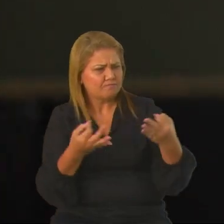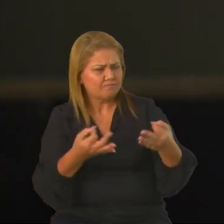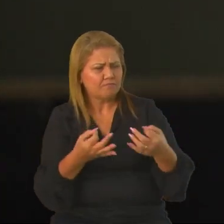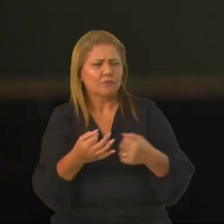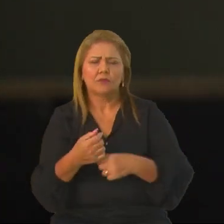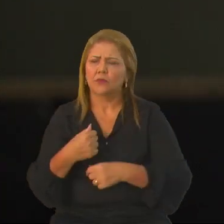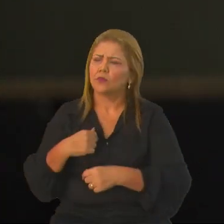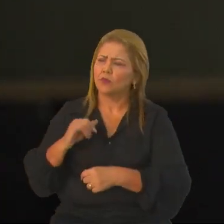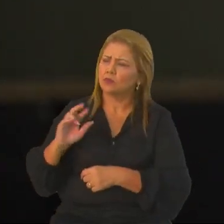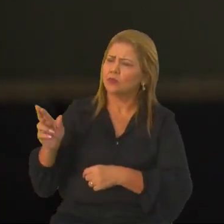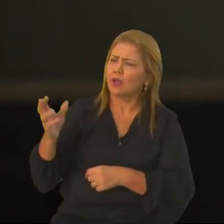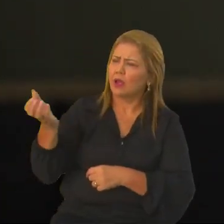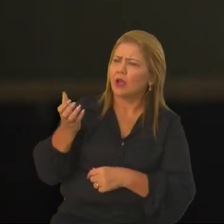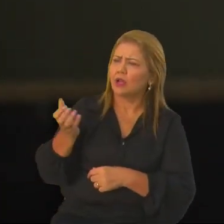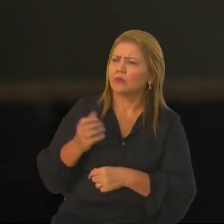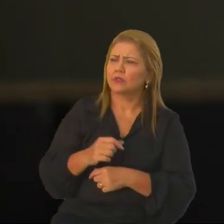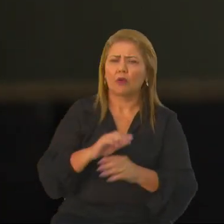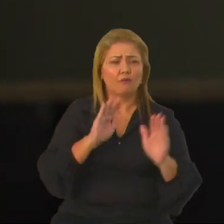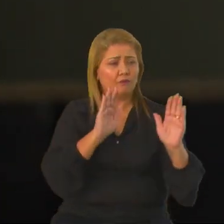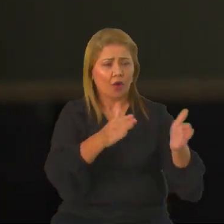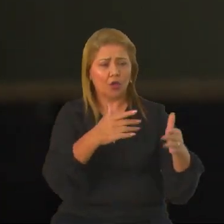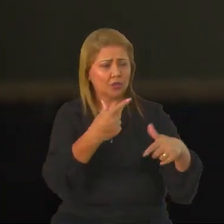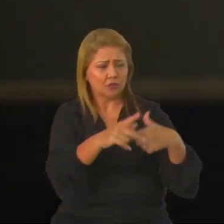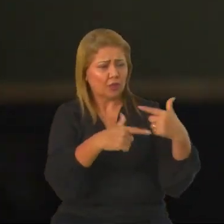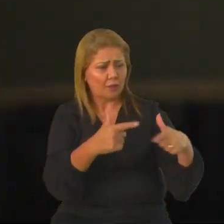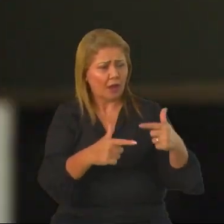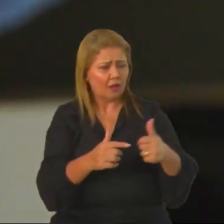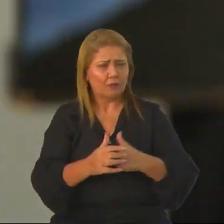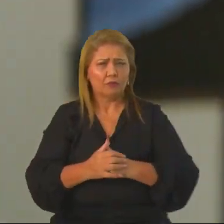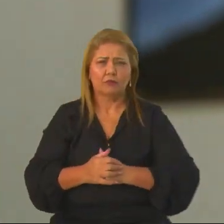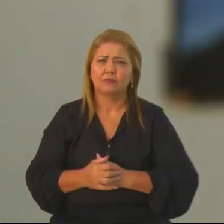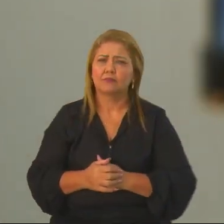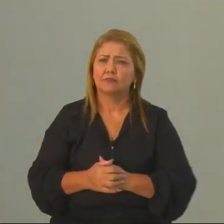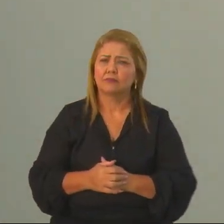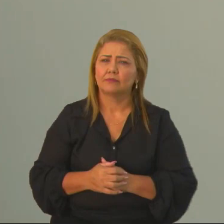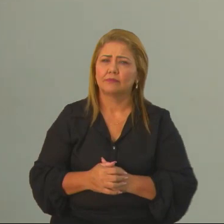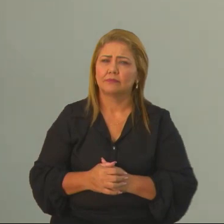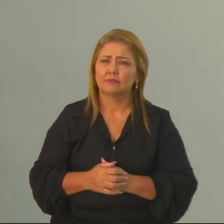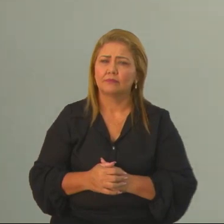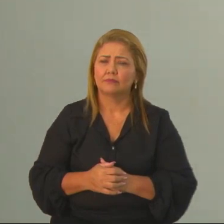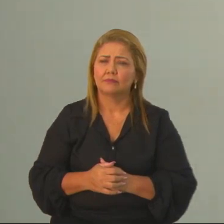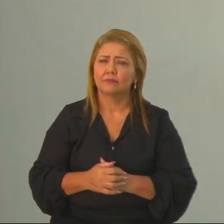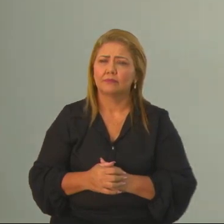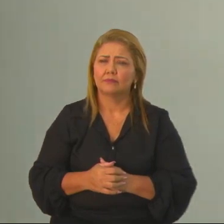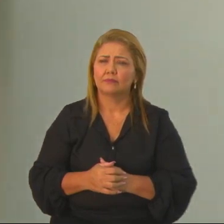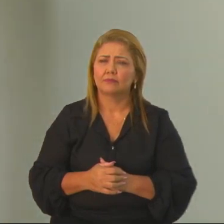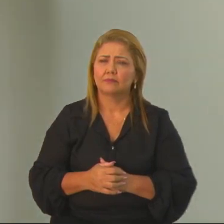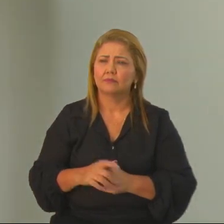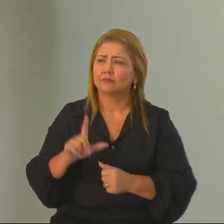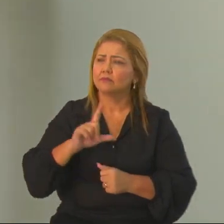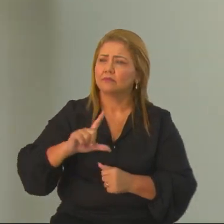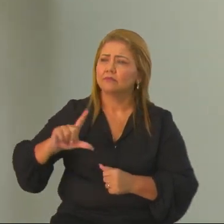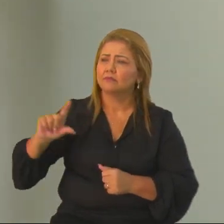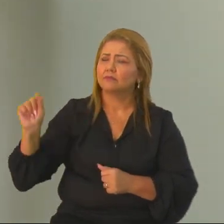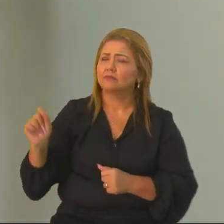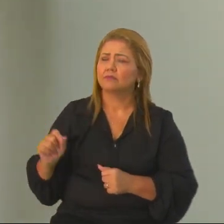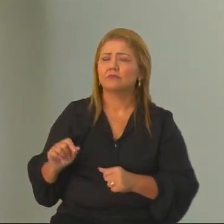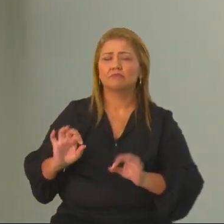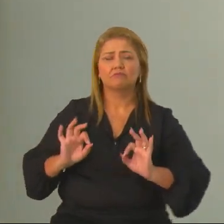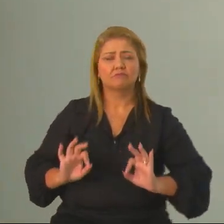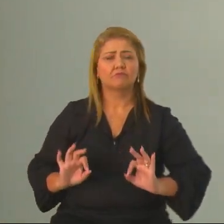Quero. Então, foca no seu trabalho. E virou as costas e saiu muito segura de